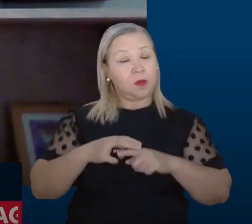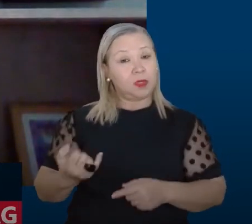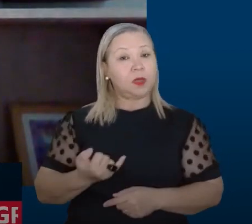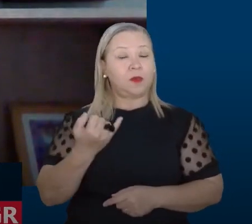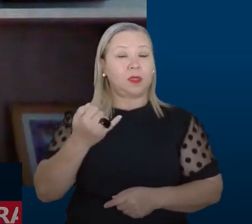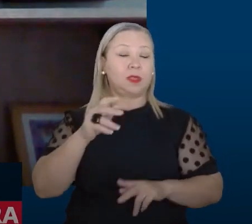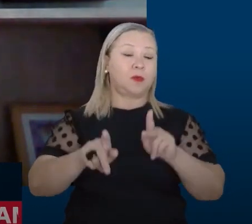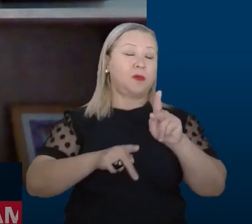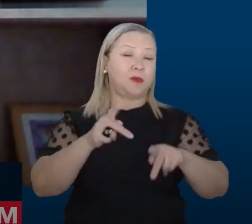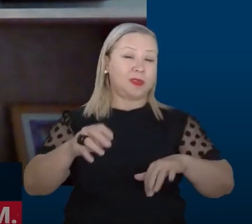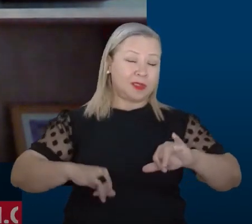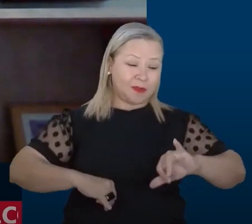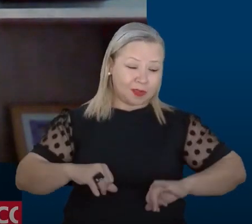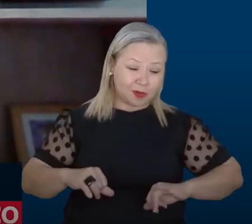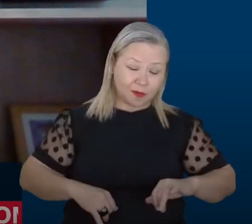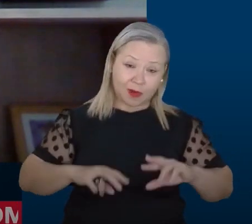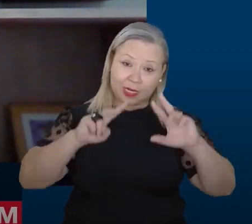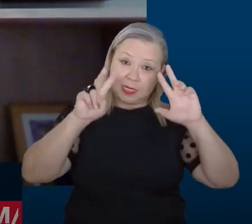vai sofrer caso